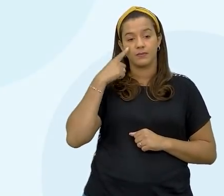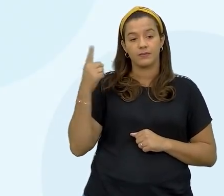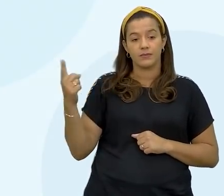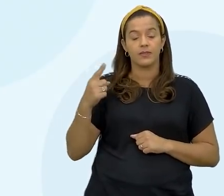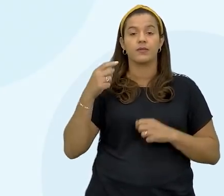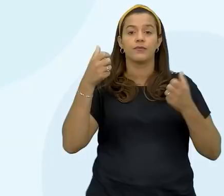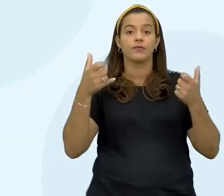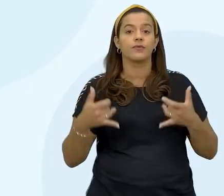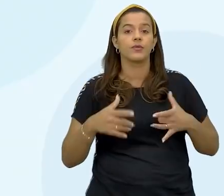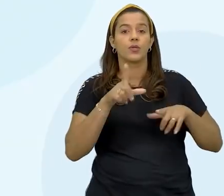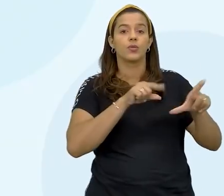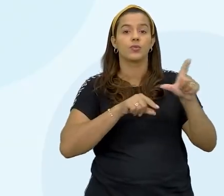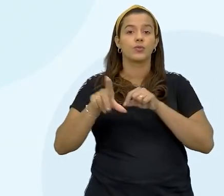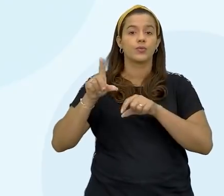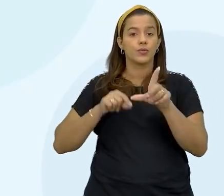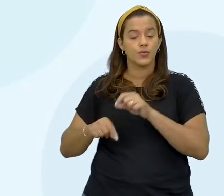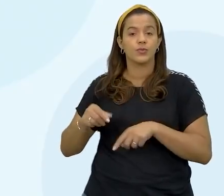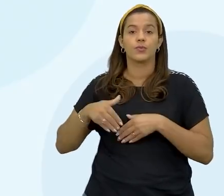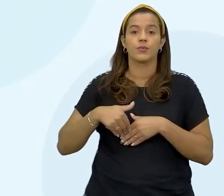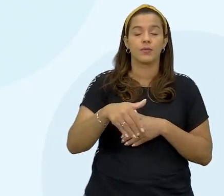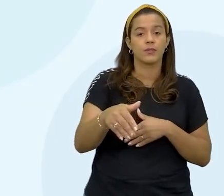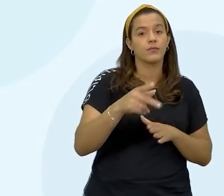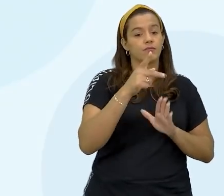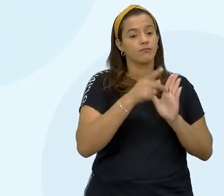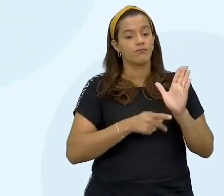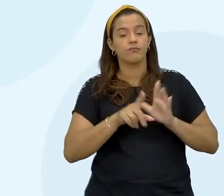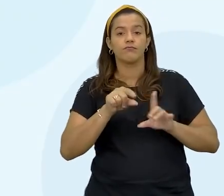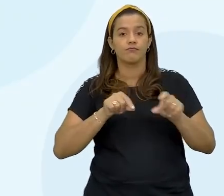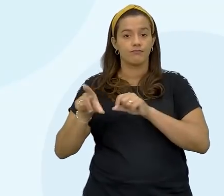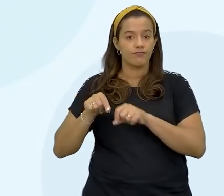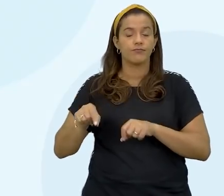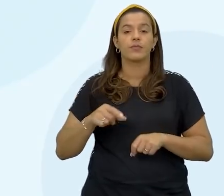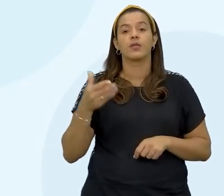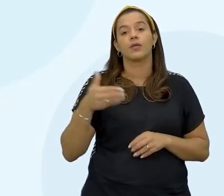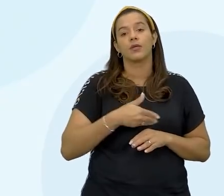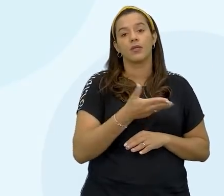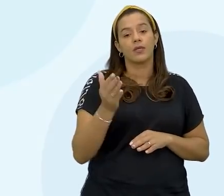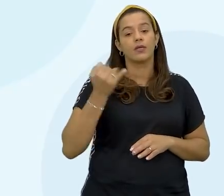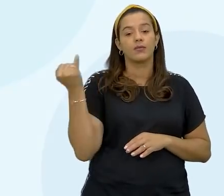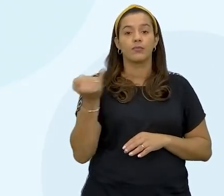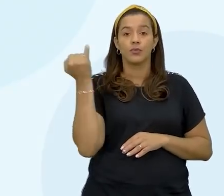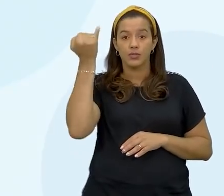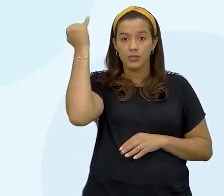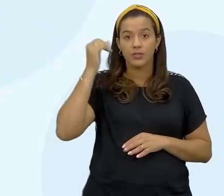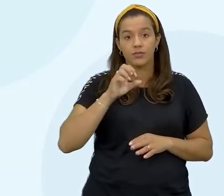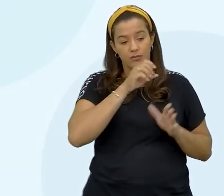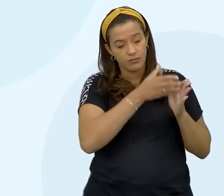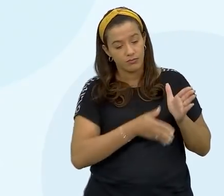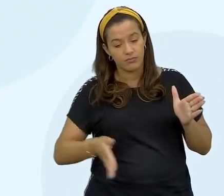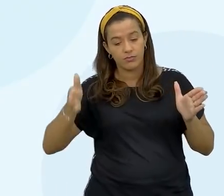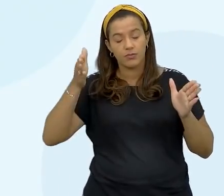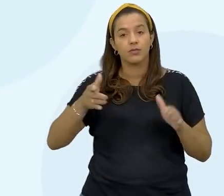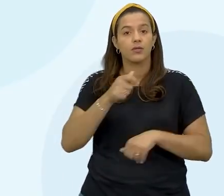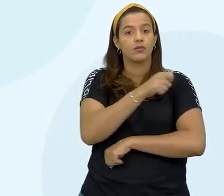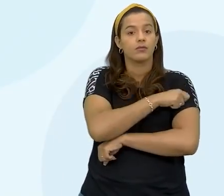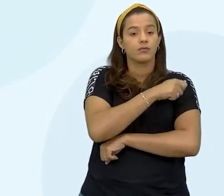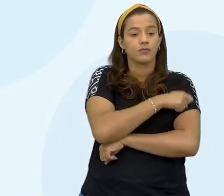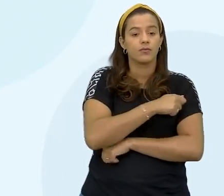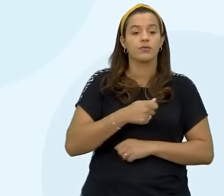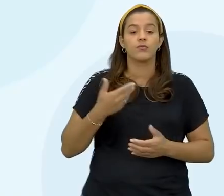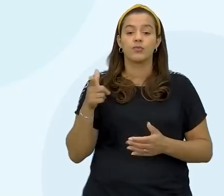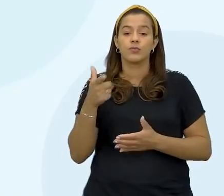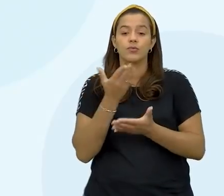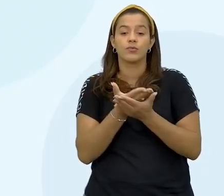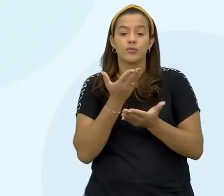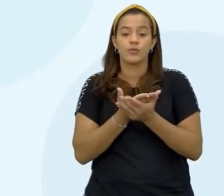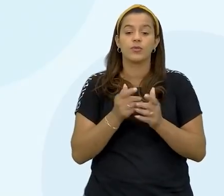foram selecionadas pelos professores durante o planejamento. São imprescindíveis para a continuidade da trajetória do estudante. Os estudantes